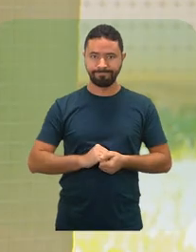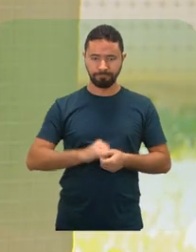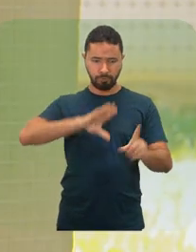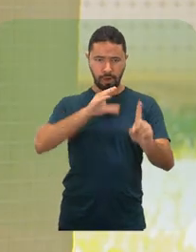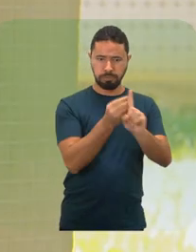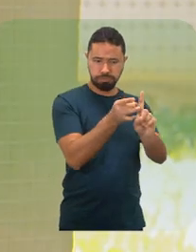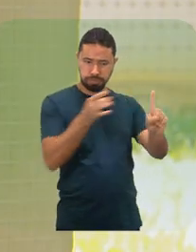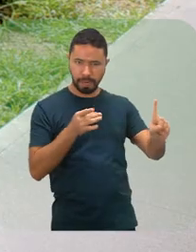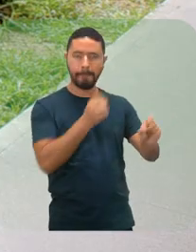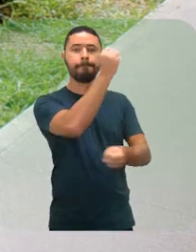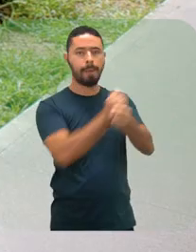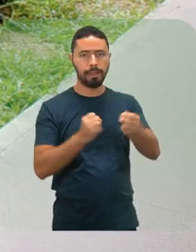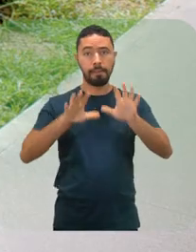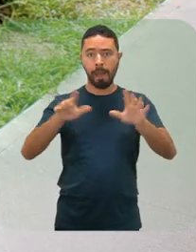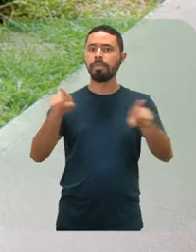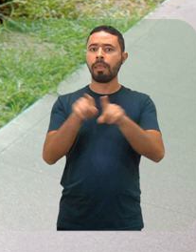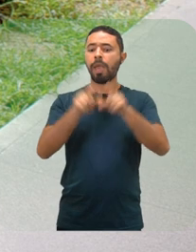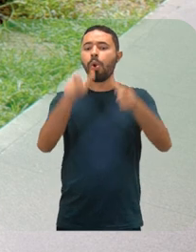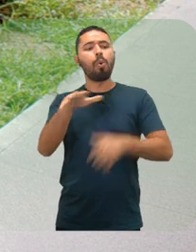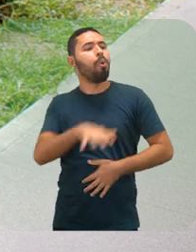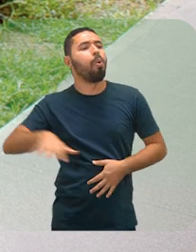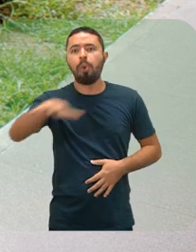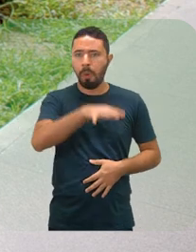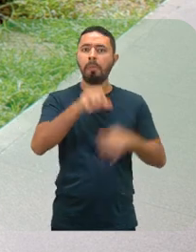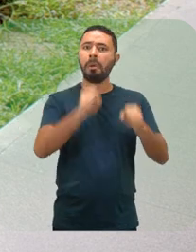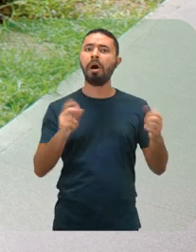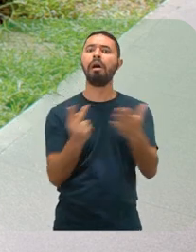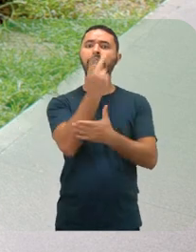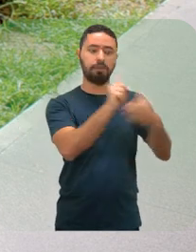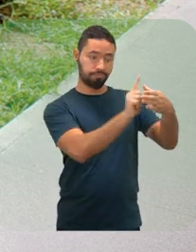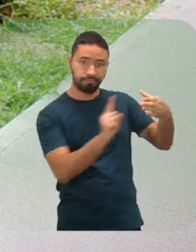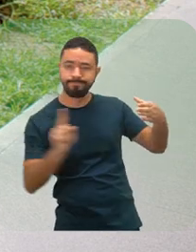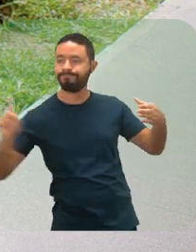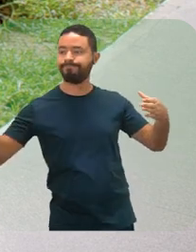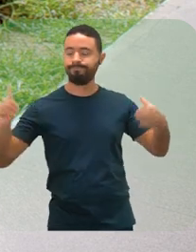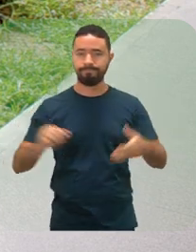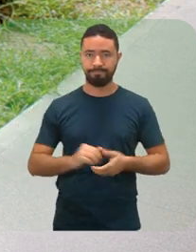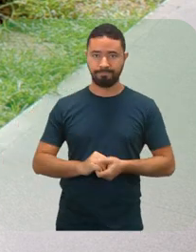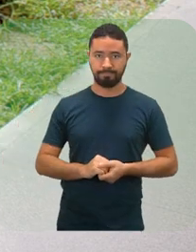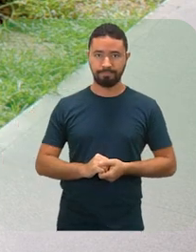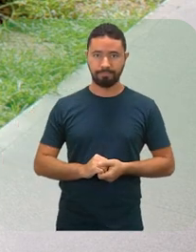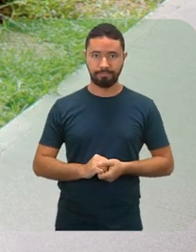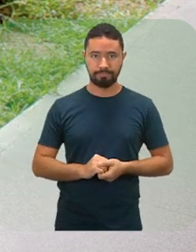mata, mas não só isso. Ela também afasta pessoas trans de espaços como este.